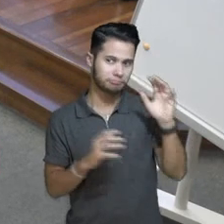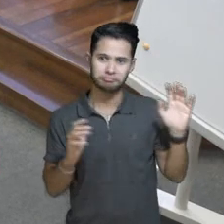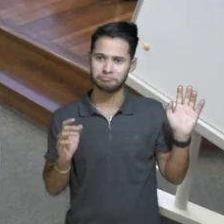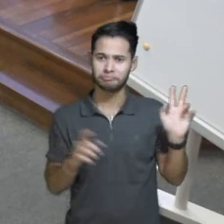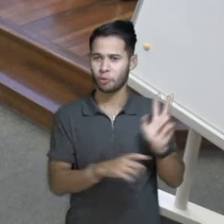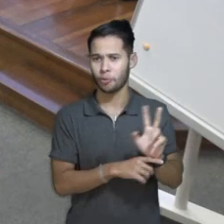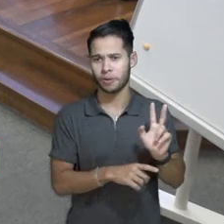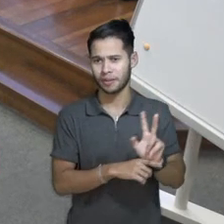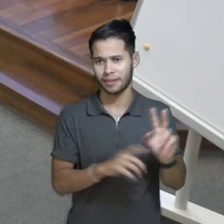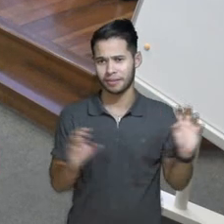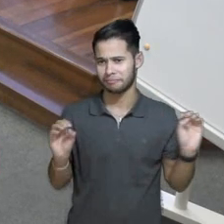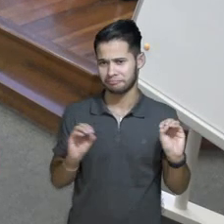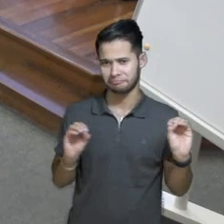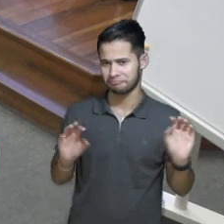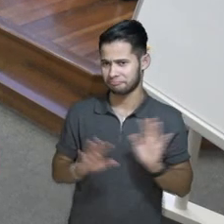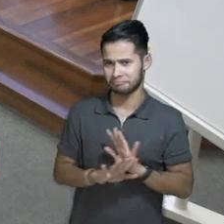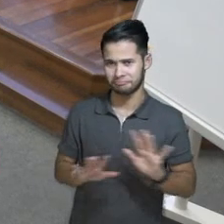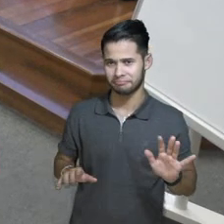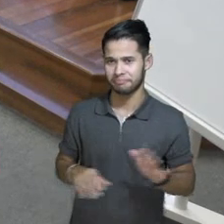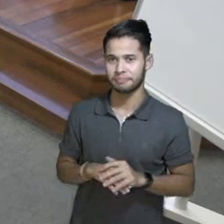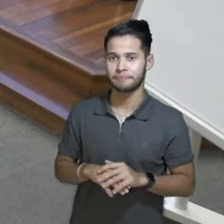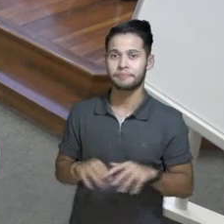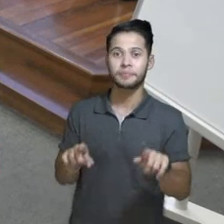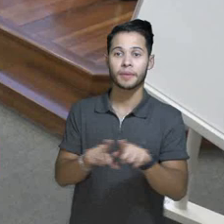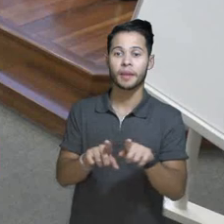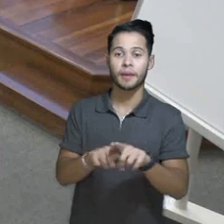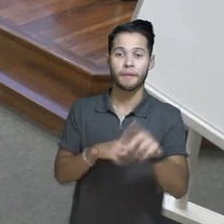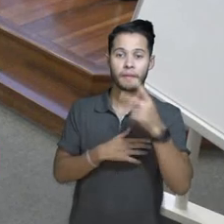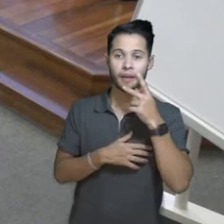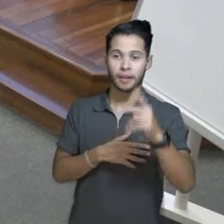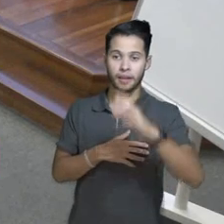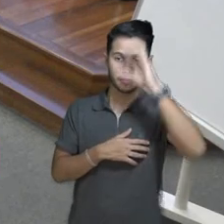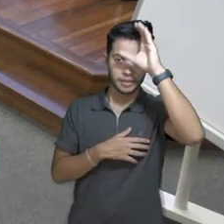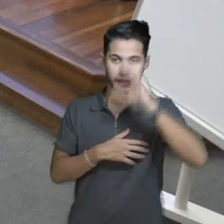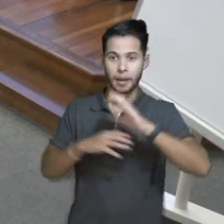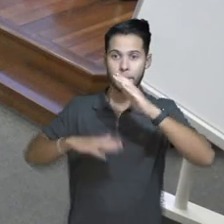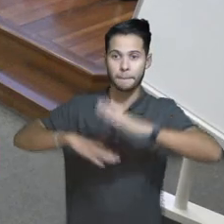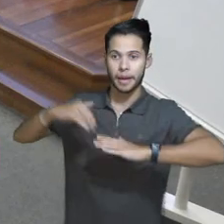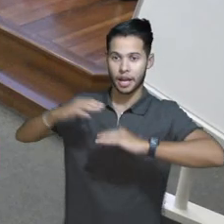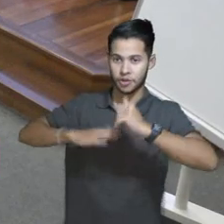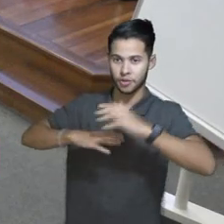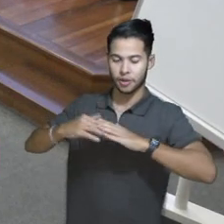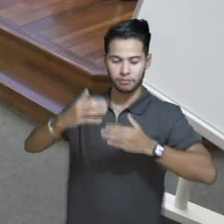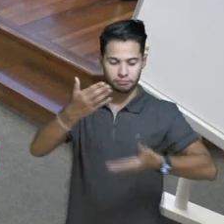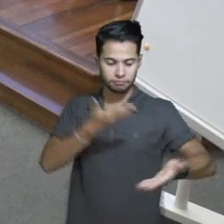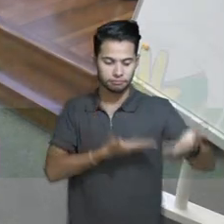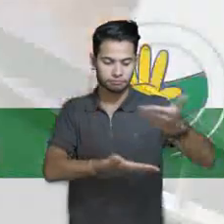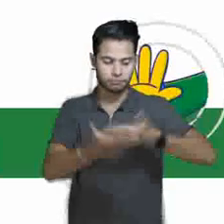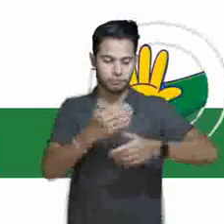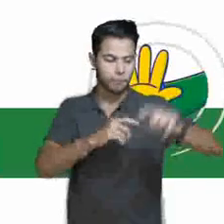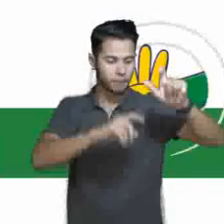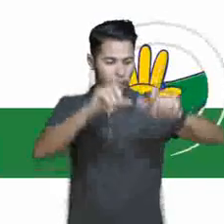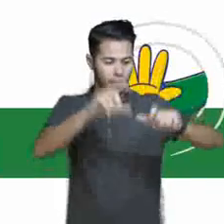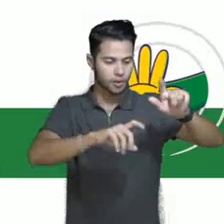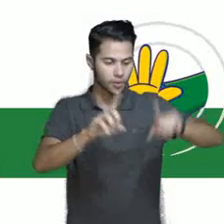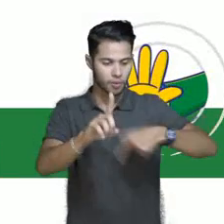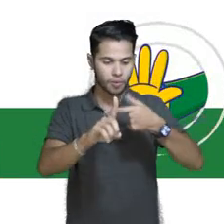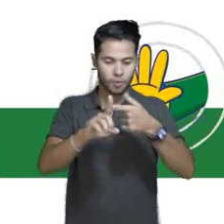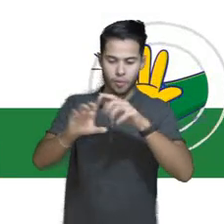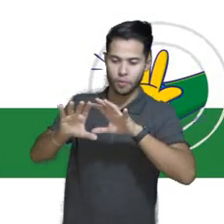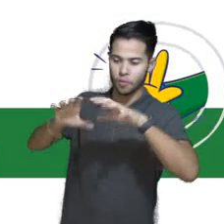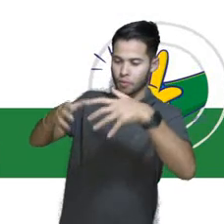delita e aí ela vai falar que a cidadania como prática coletiva em que os indivíduos e grupos devem ser envolvido na gestão de